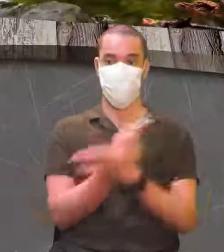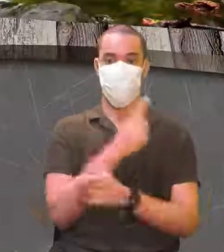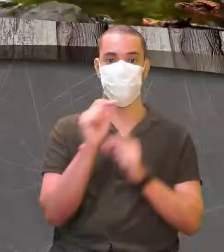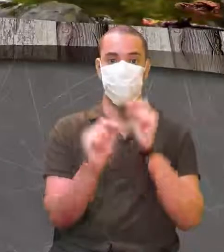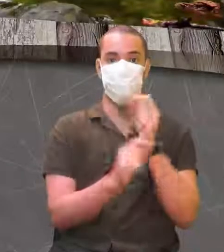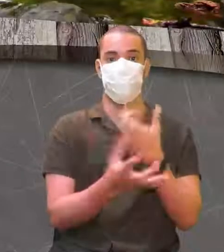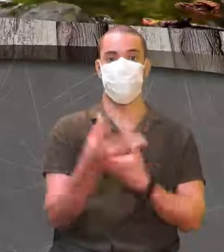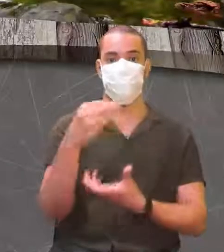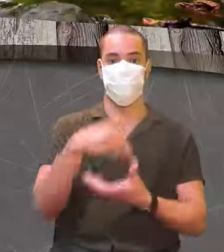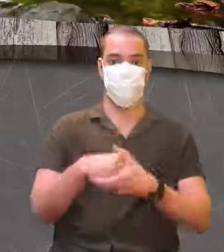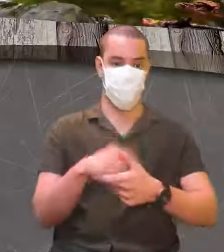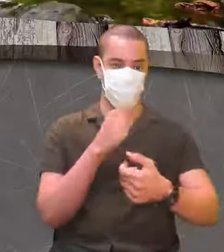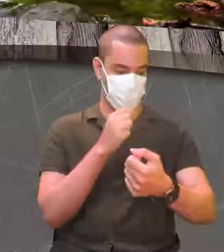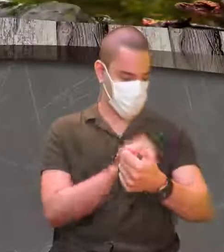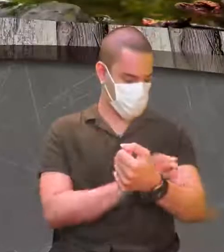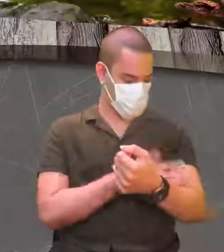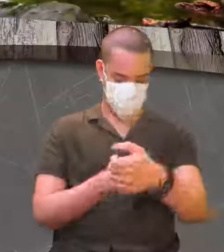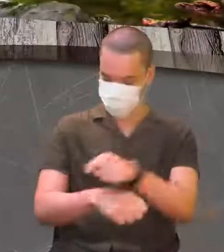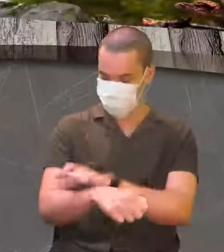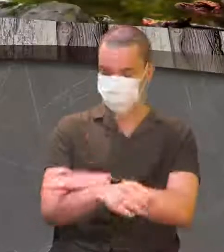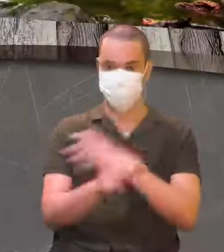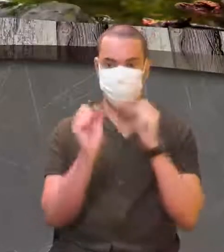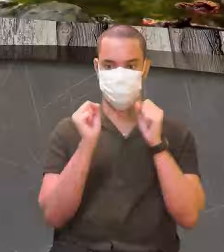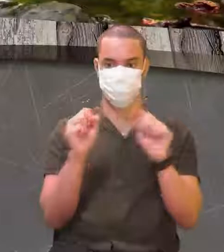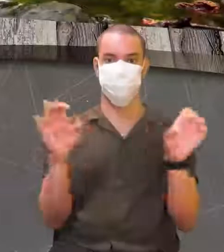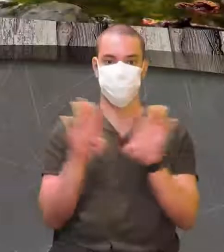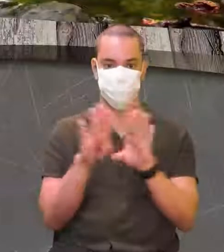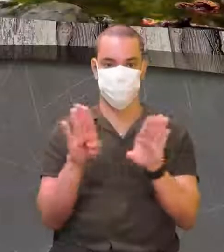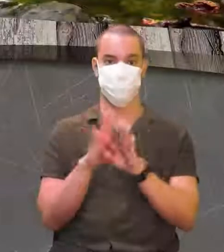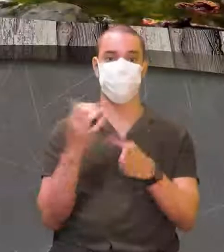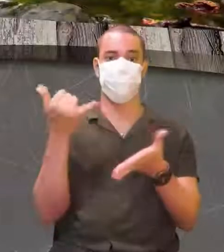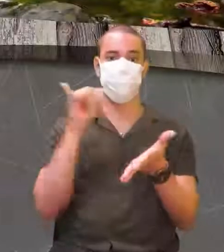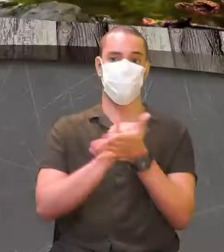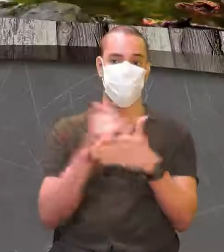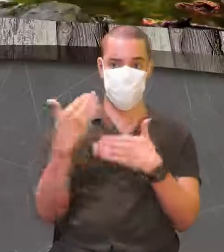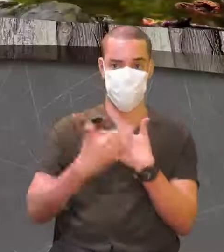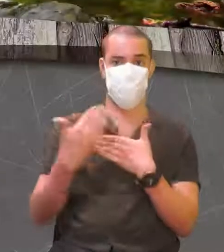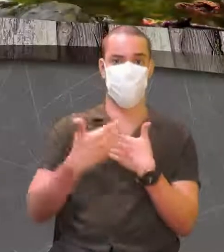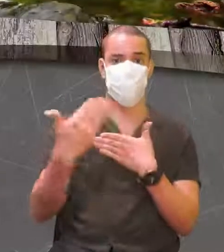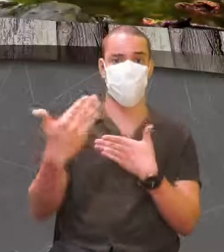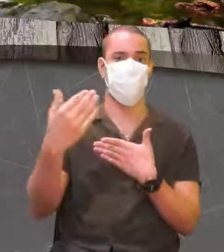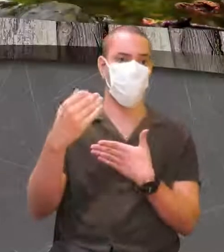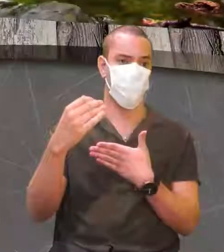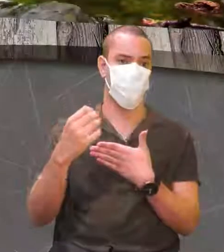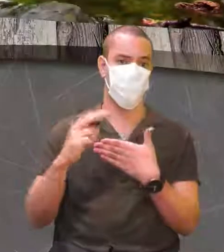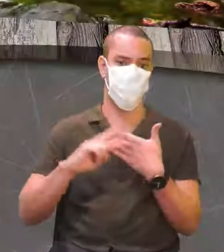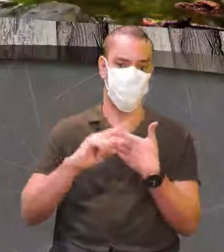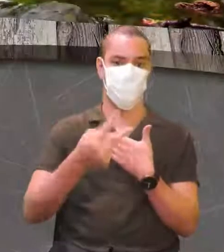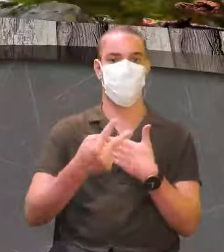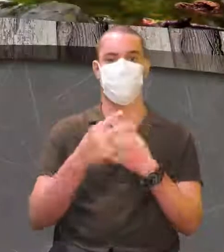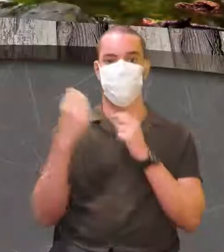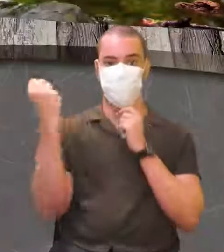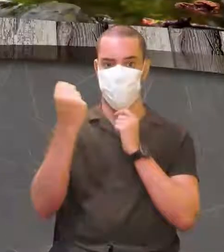acontecer dentro dos vasos. Então, isso pode, sim, trazer consequências graves. É claro que não é uma